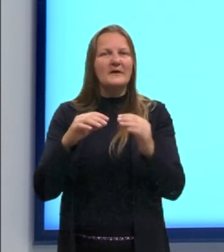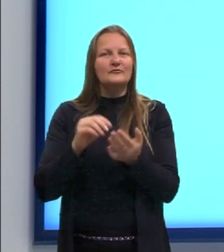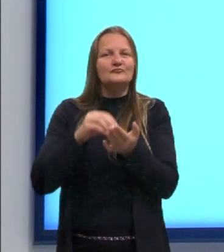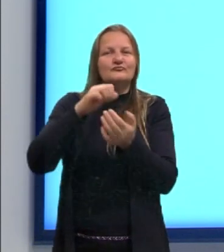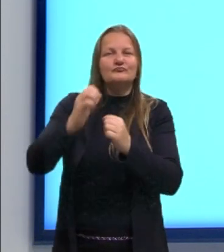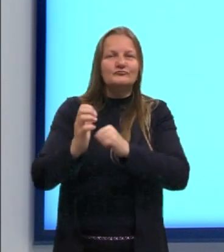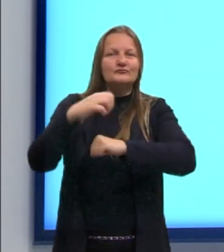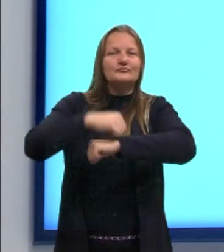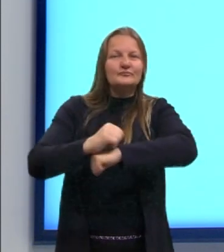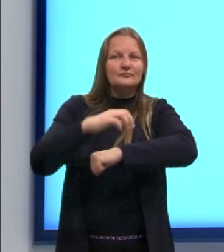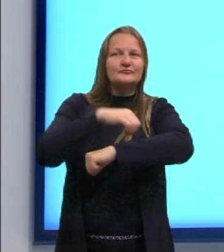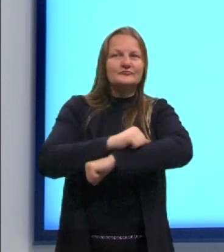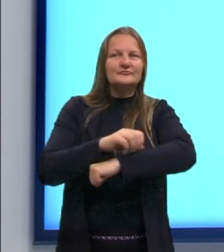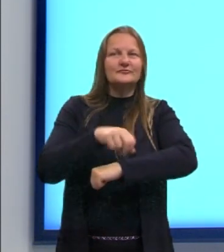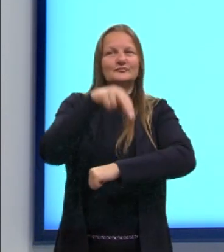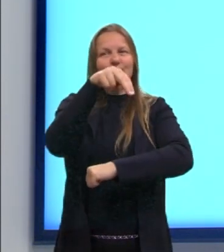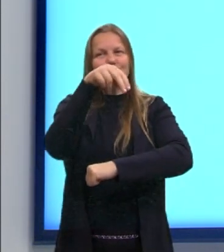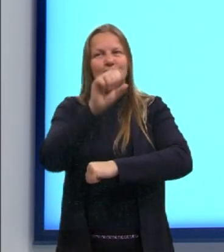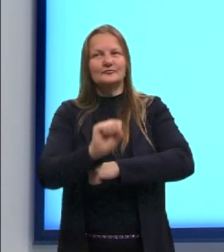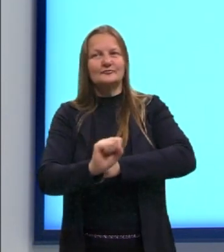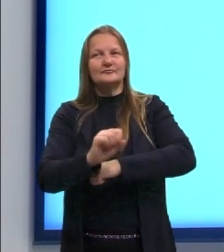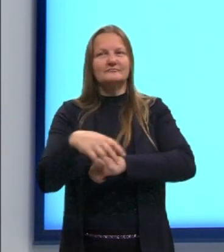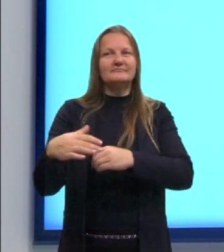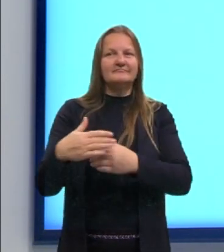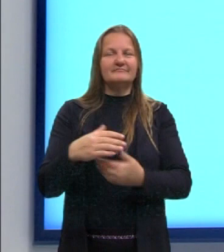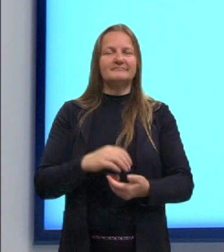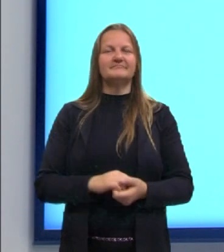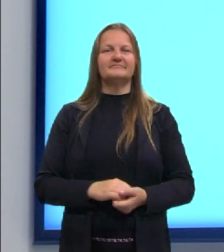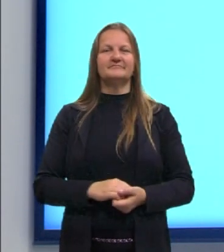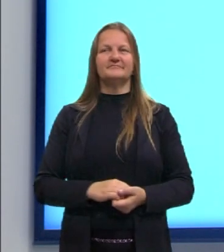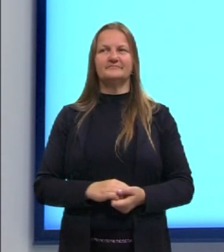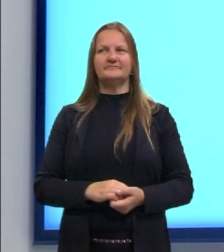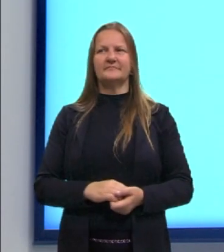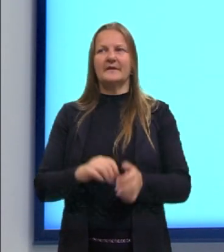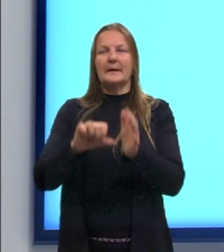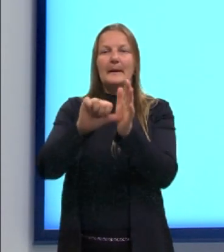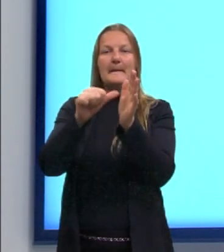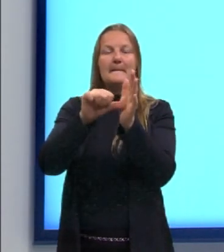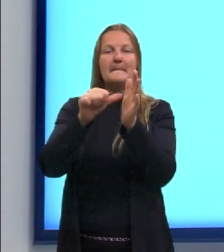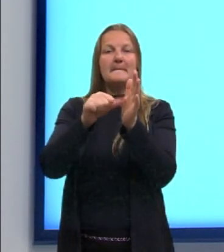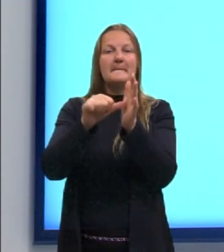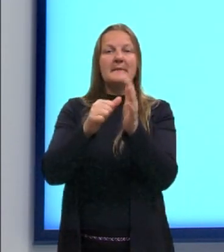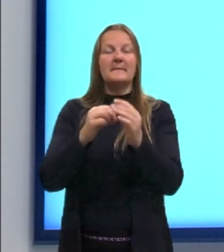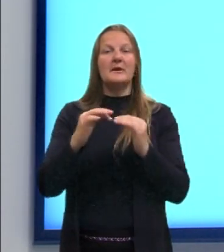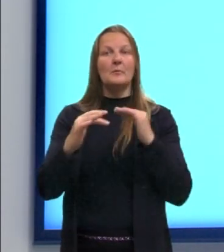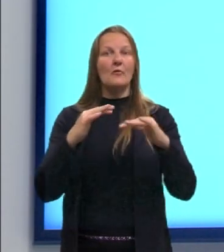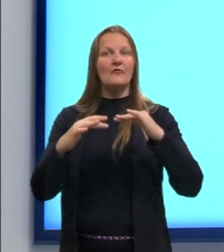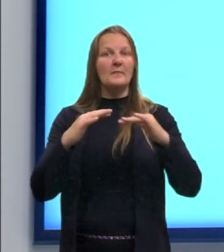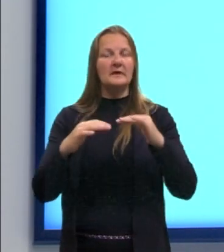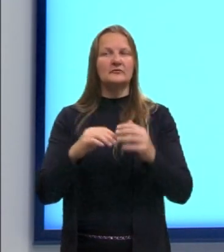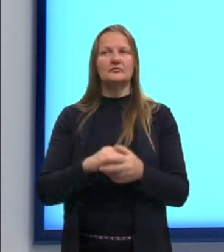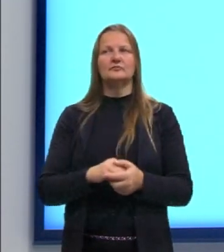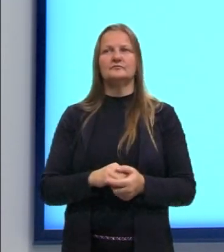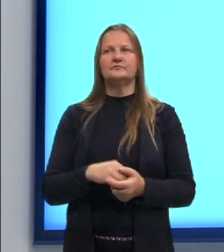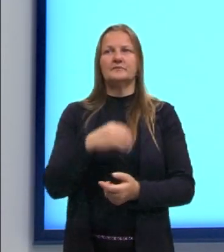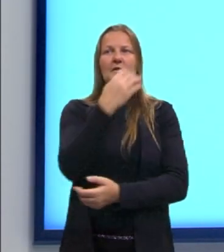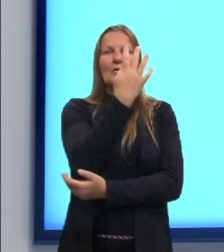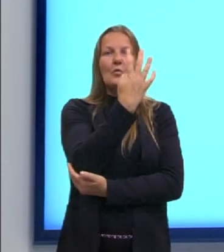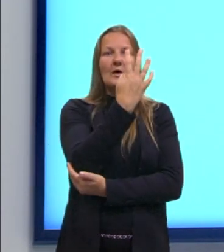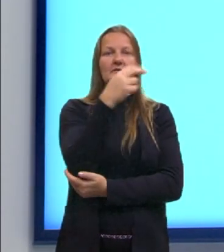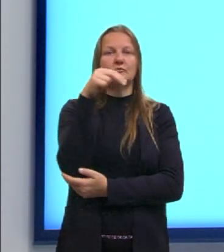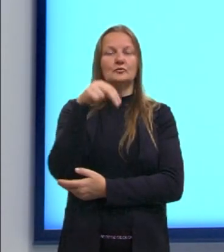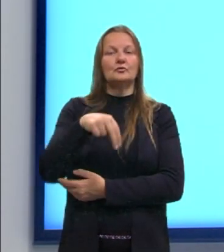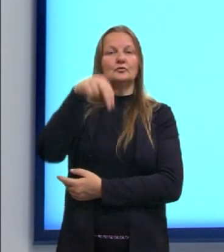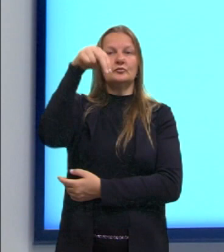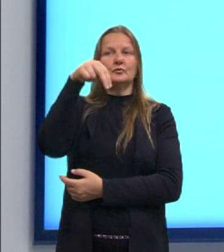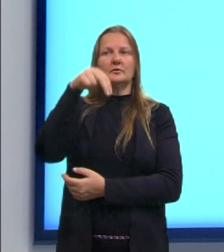feitos para o robozinho ali. A primeira movimentação, então, aqui foi 4 norte. Então,